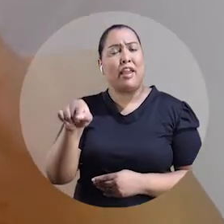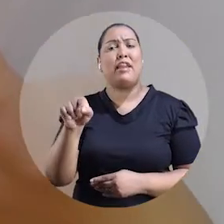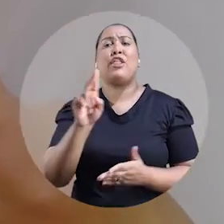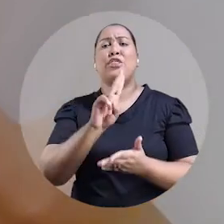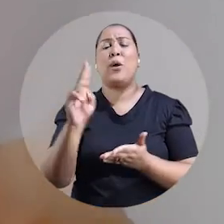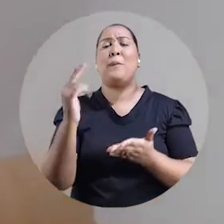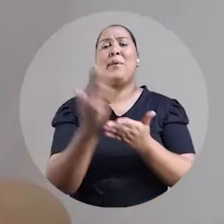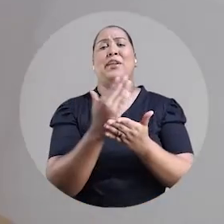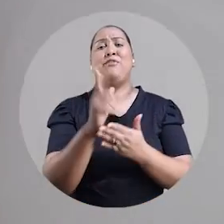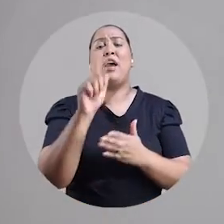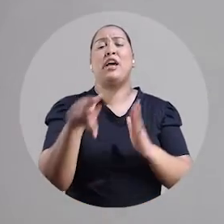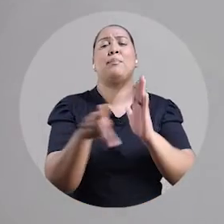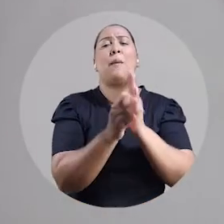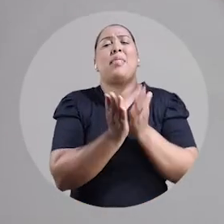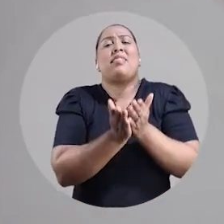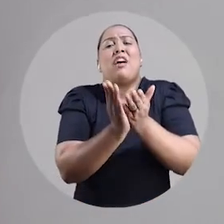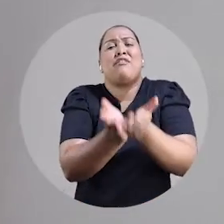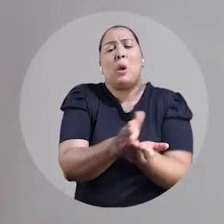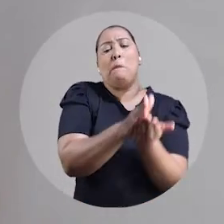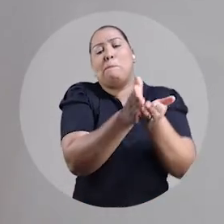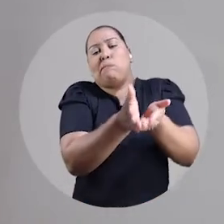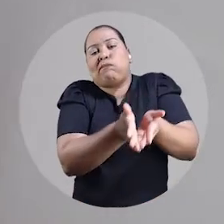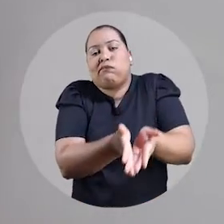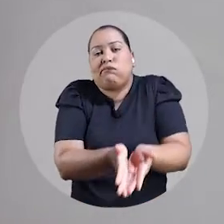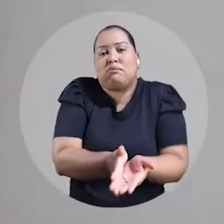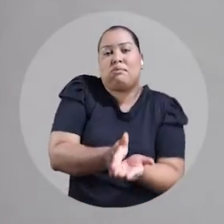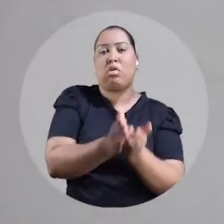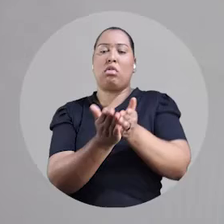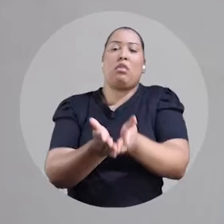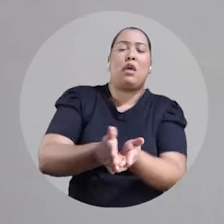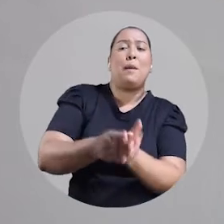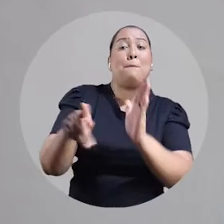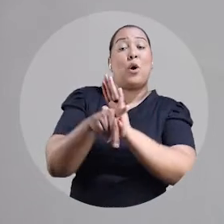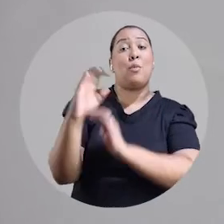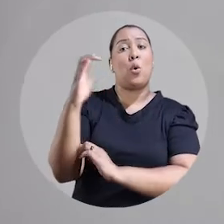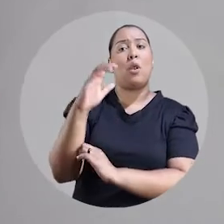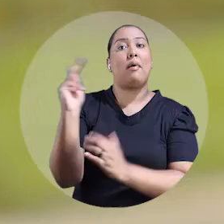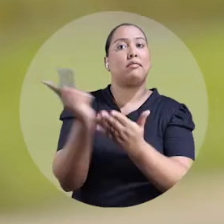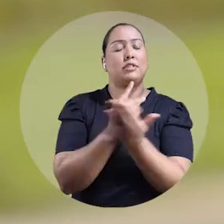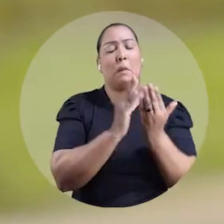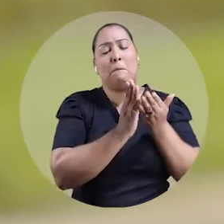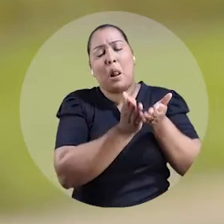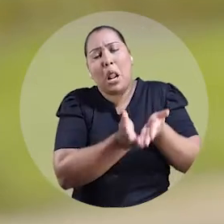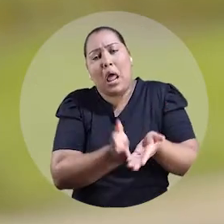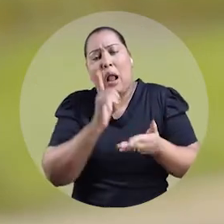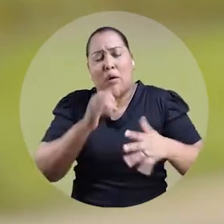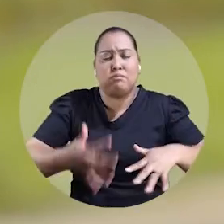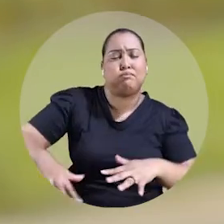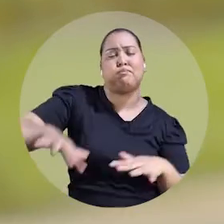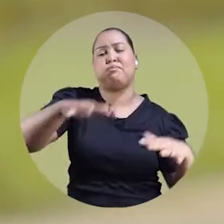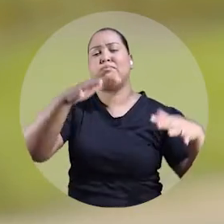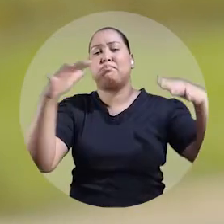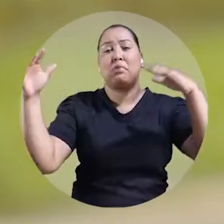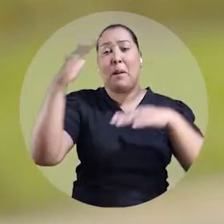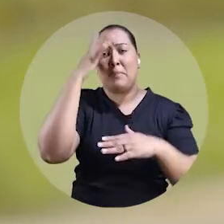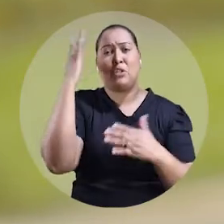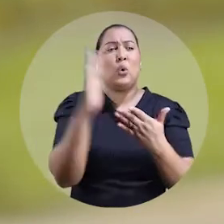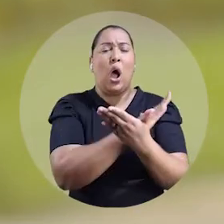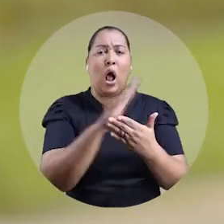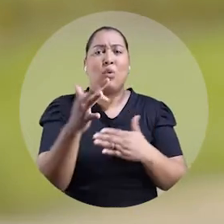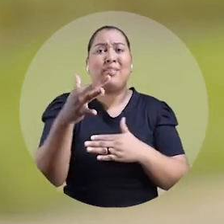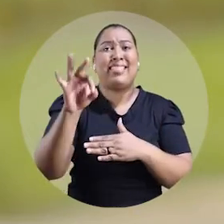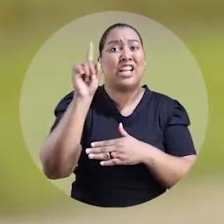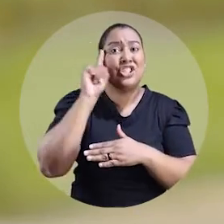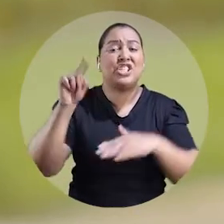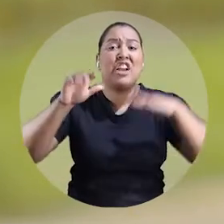chama Relato de um Náufrago. Ele conta a história de uma embarcação colombiana que naufragou e alguns dos tripulantes passaram 10 dias à deriva